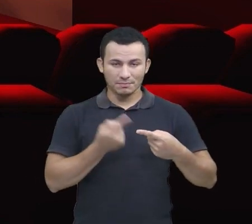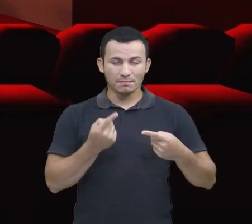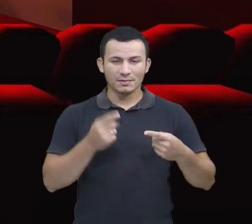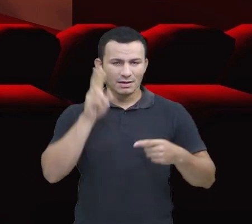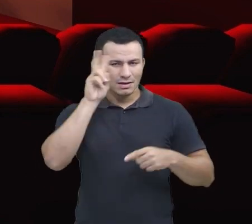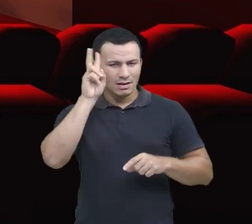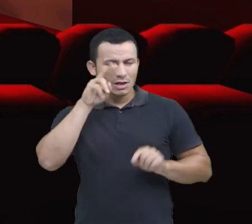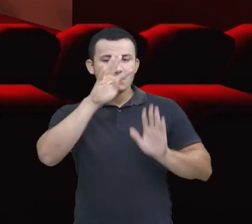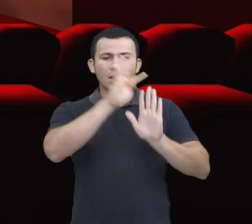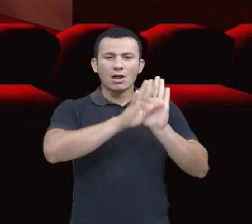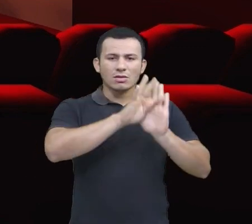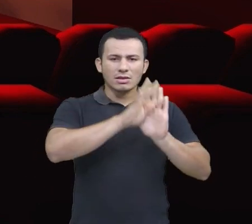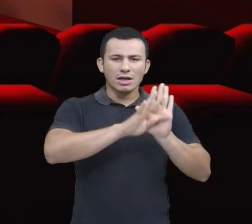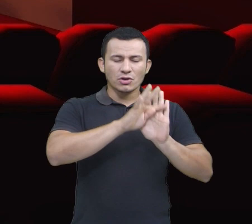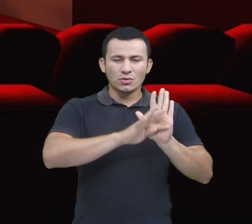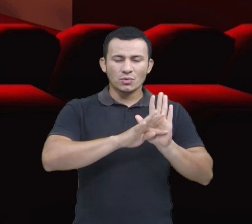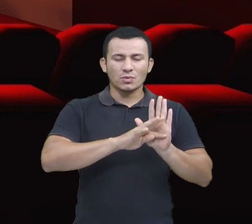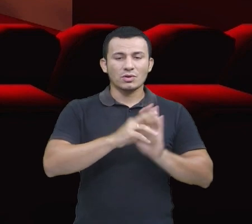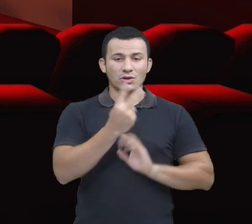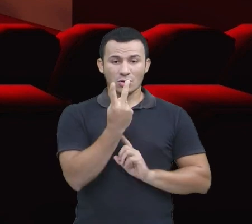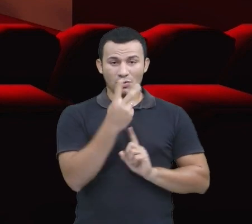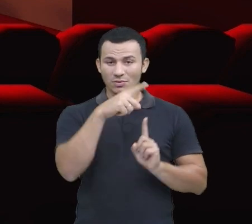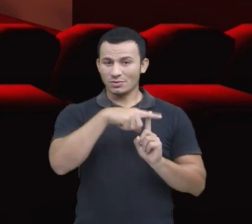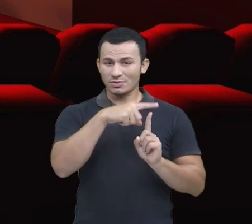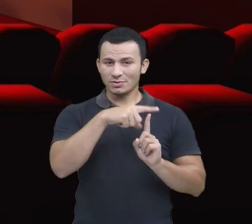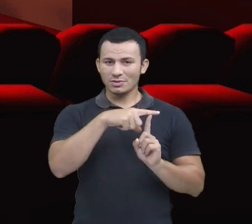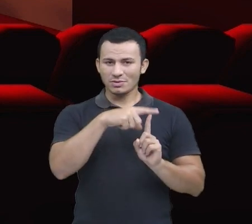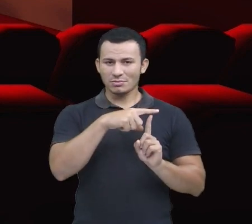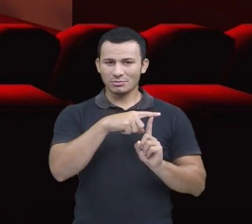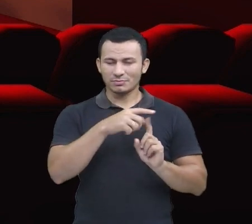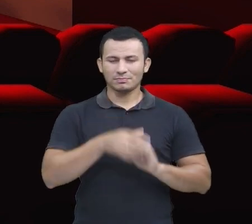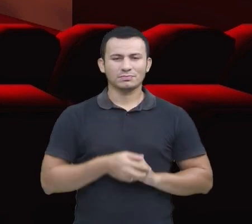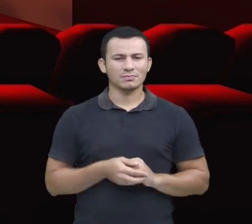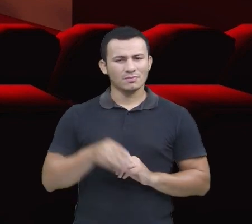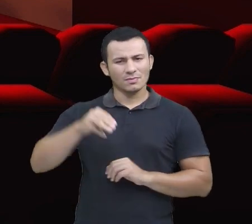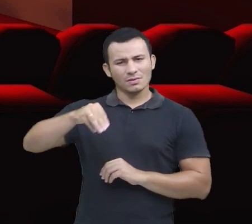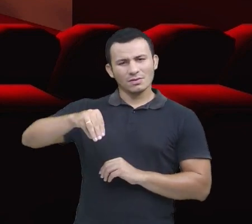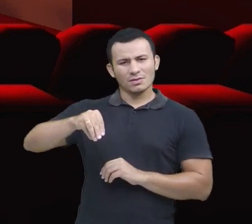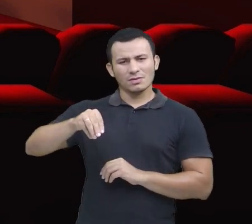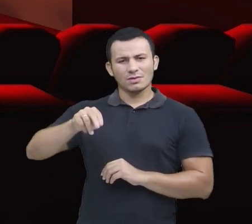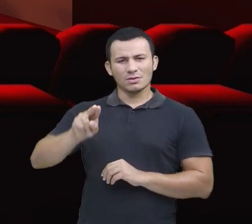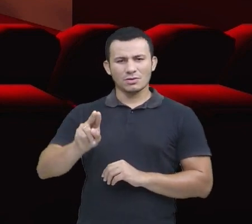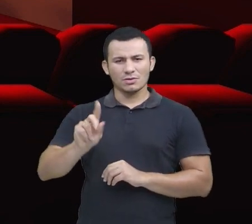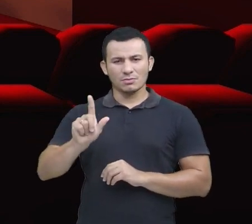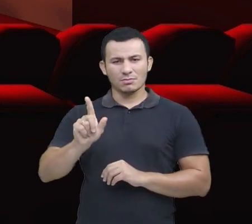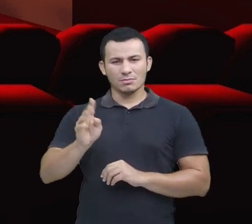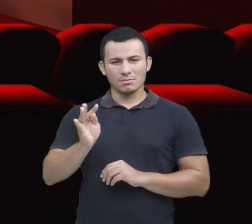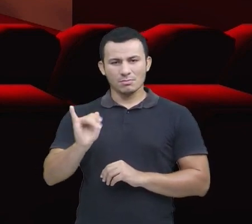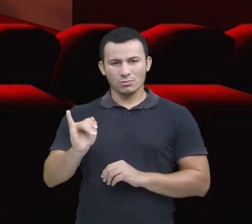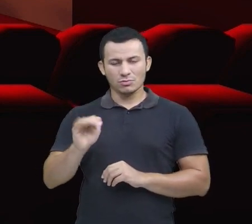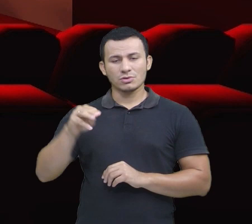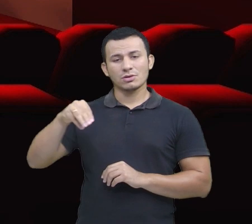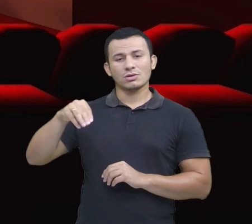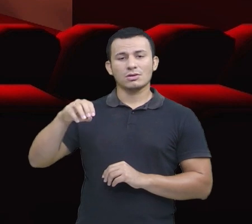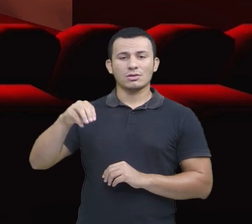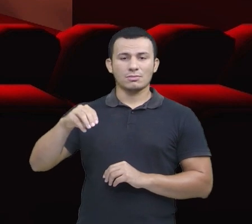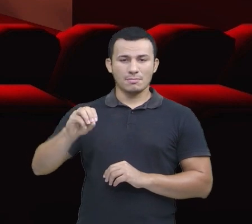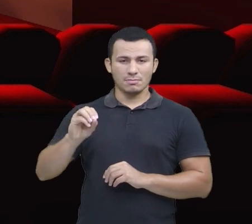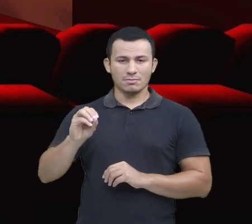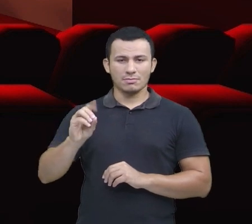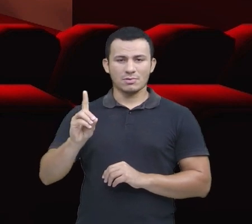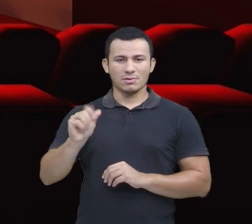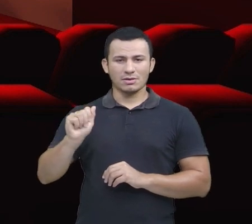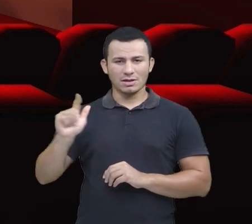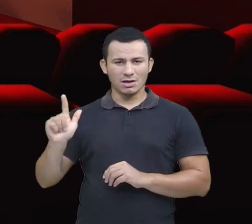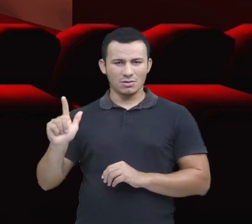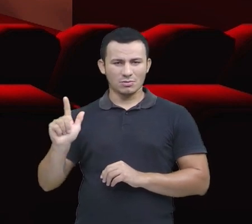texto multimodal? Vocês se lembram? Parece ser uma palavra muito difícil, mas nós aprendemos na nossa aula de hoje que